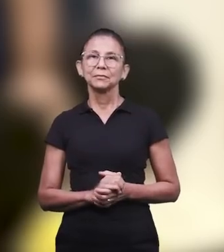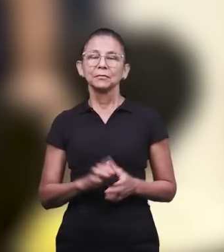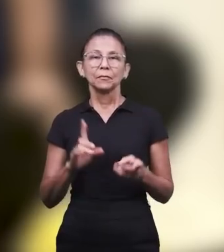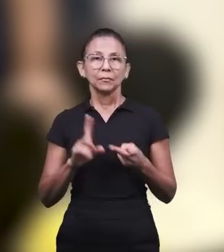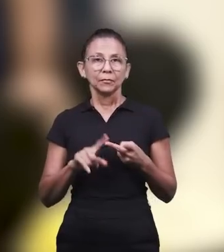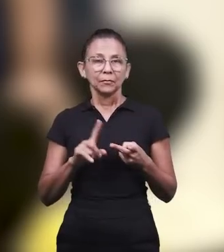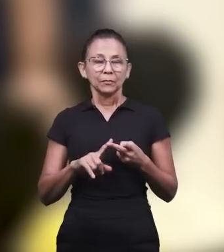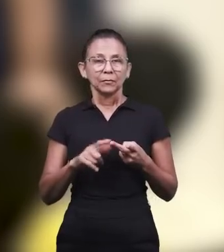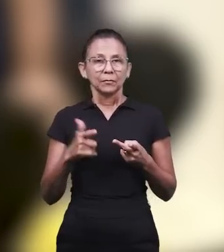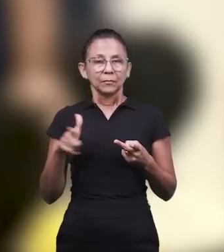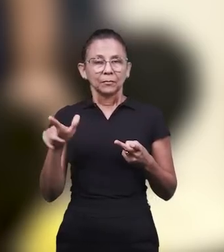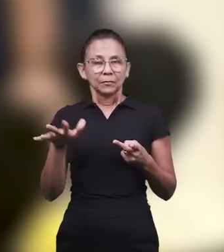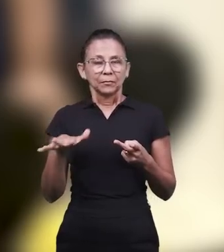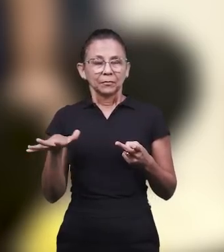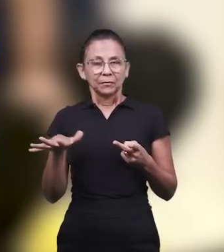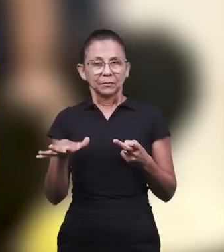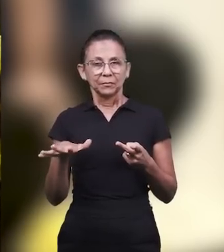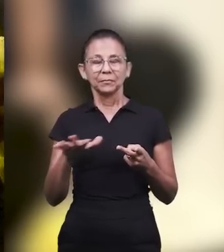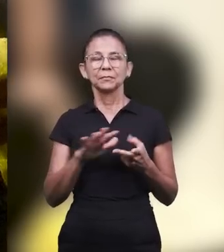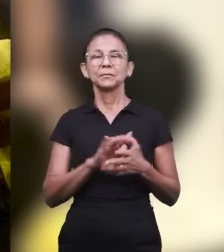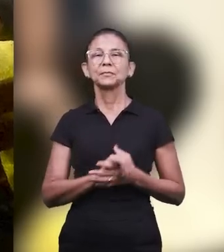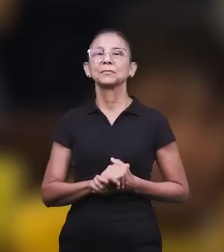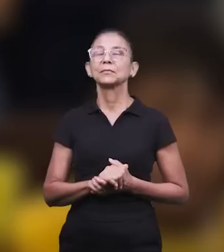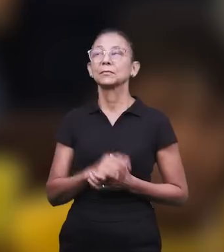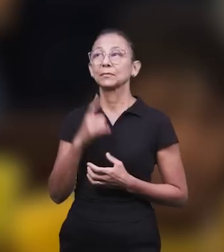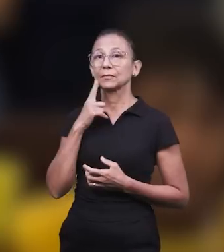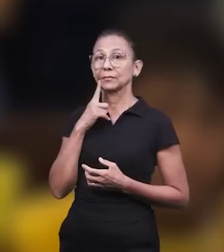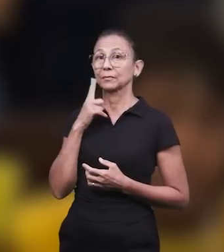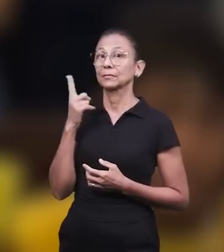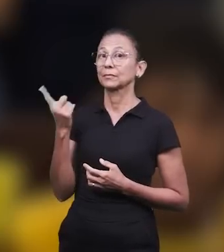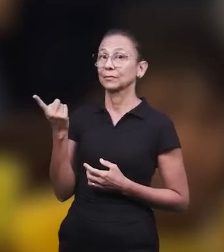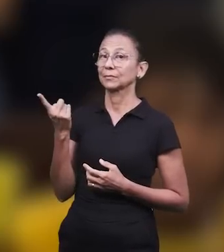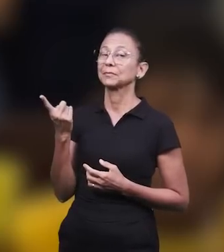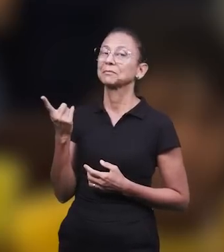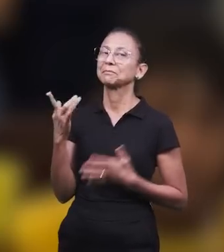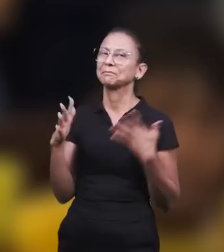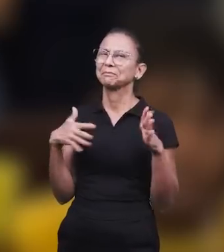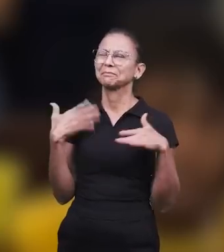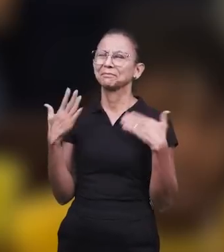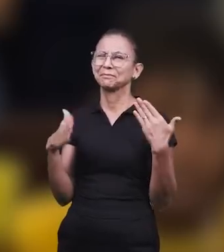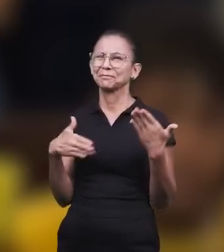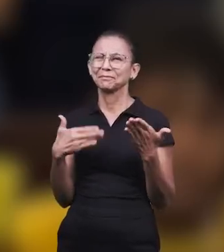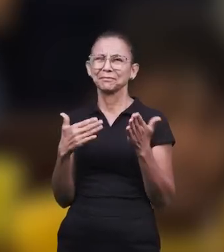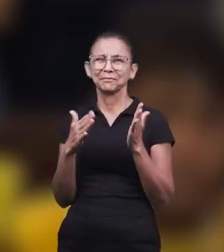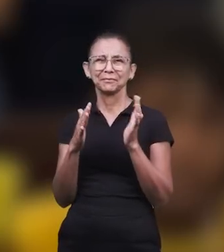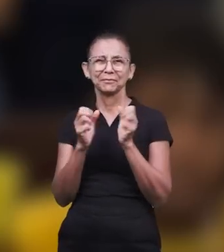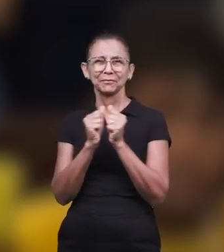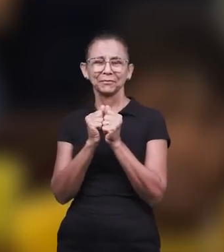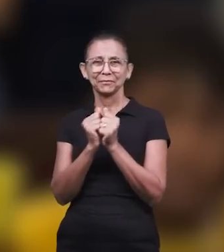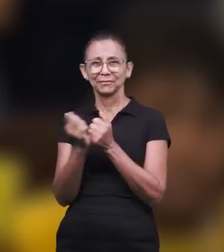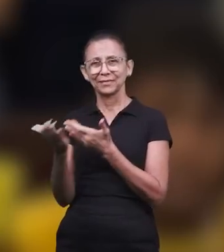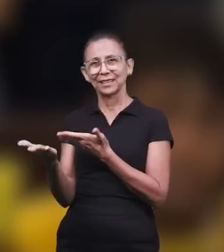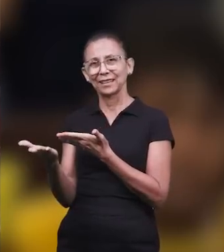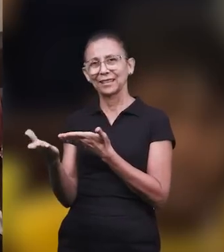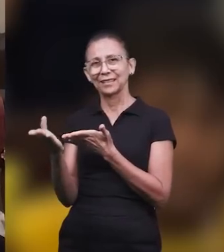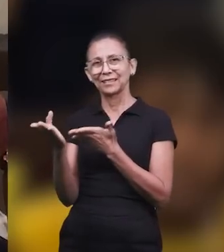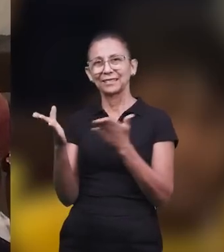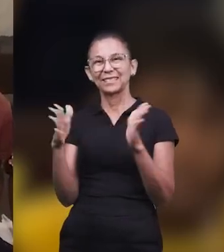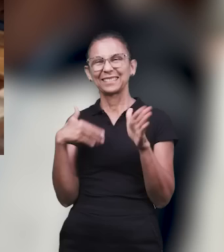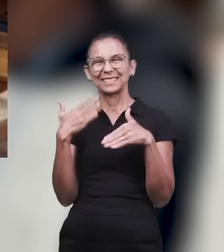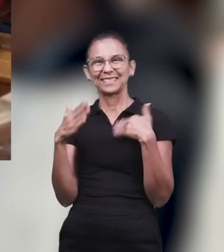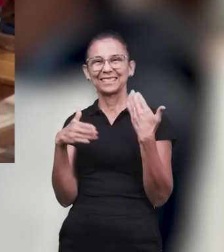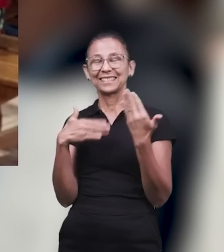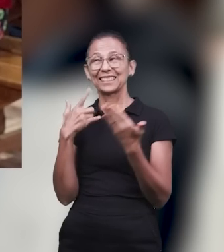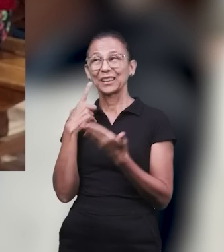de Pentecostes, a 100 quilômetros de Fortaleza, os irmãos também viveram essa alegria com os pequeninos. Olha aí a felicidade